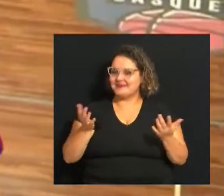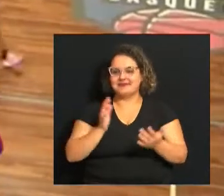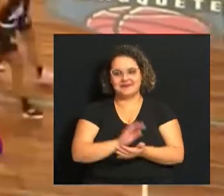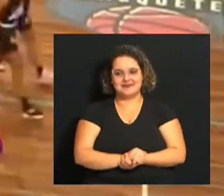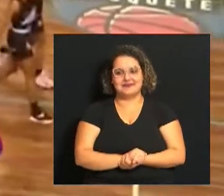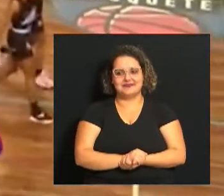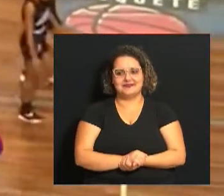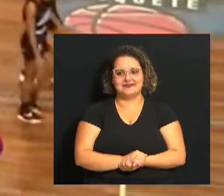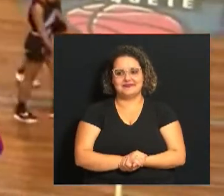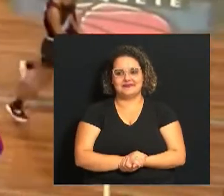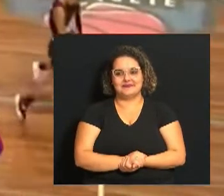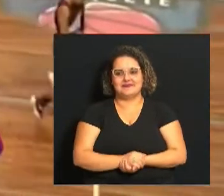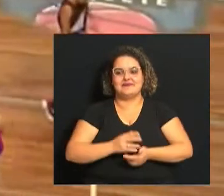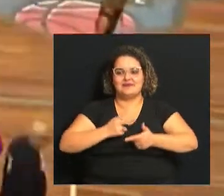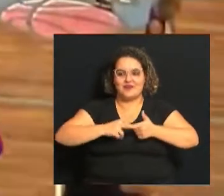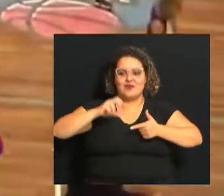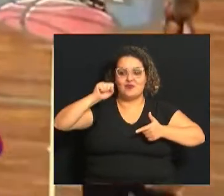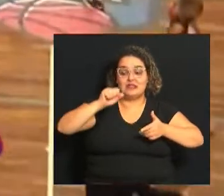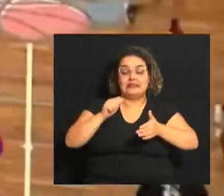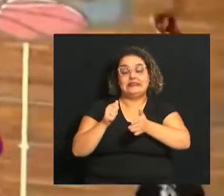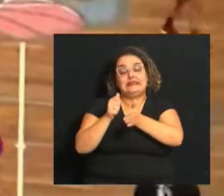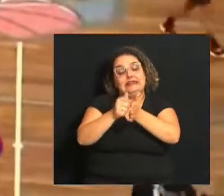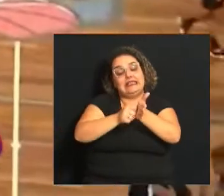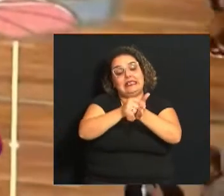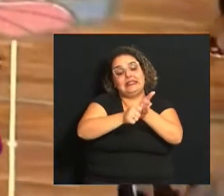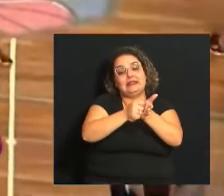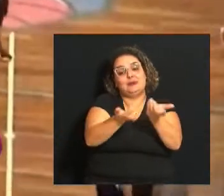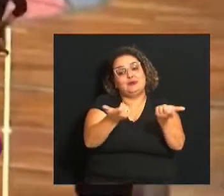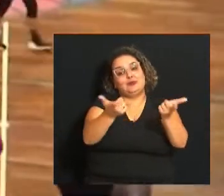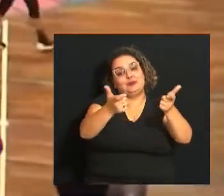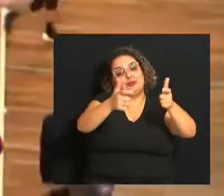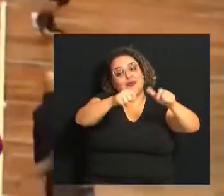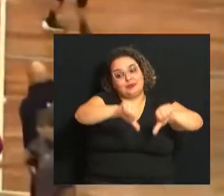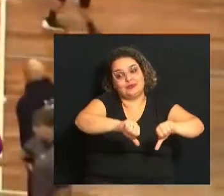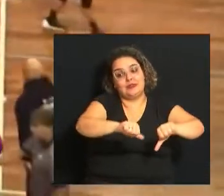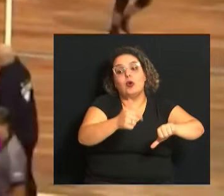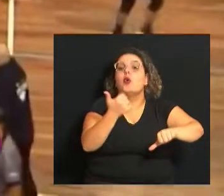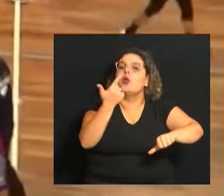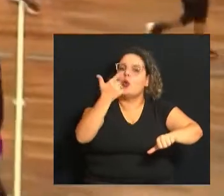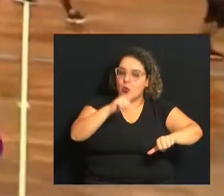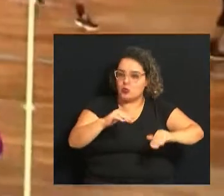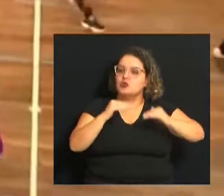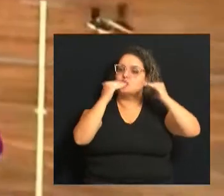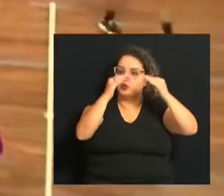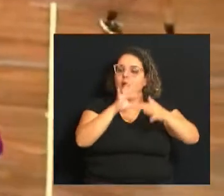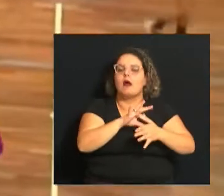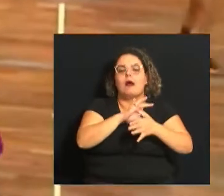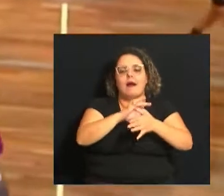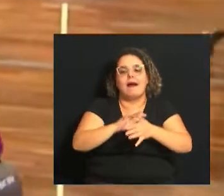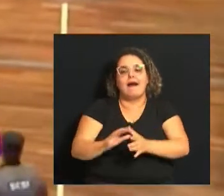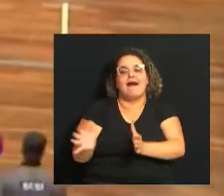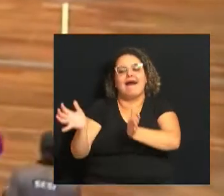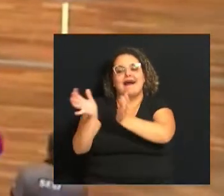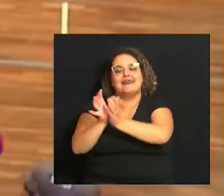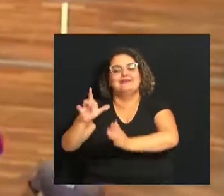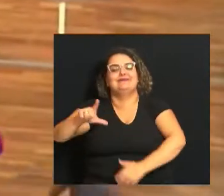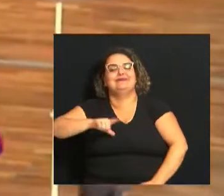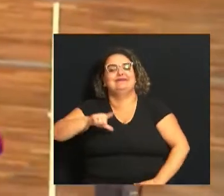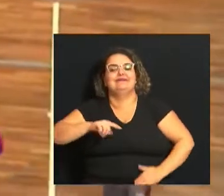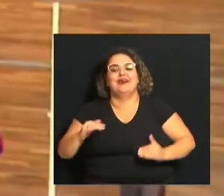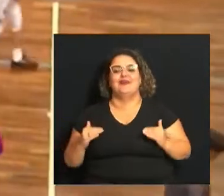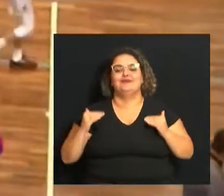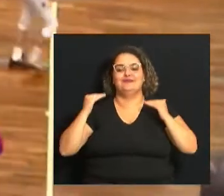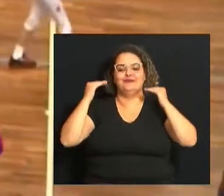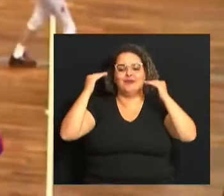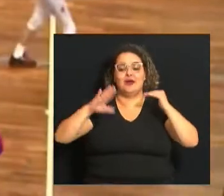a invencibilidade da equipe que ainda está na liderança. E as campineiras sobem para a terceira